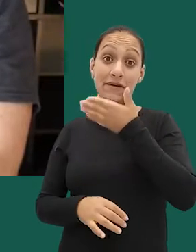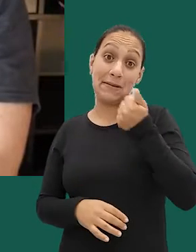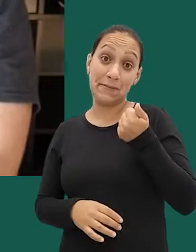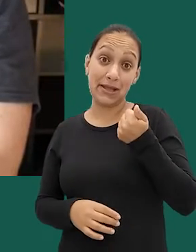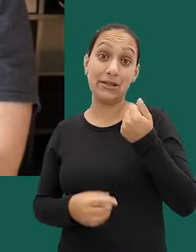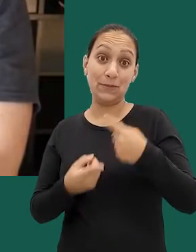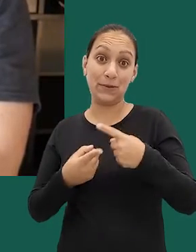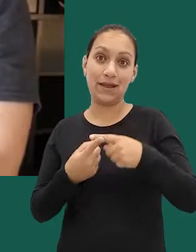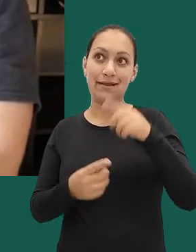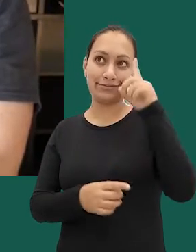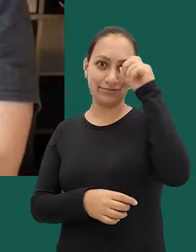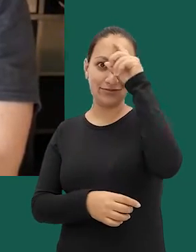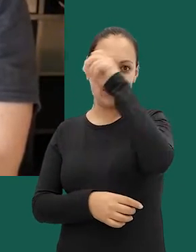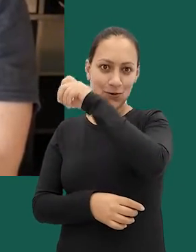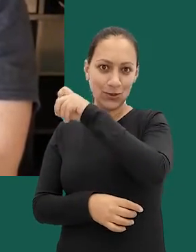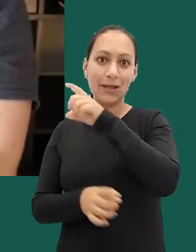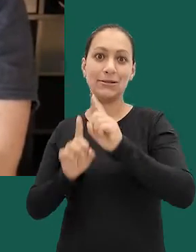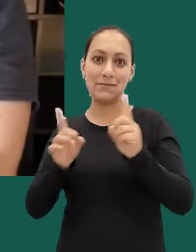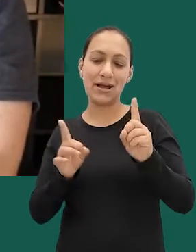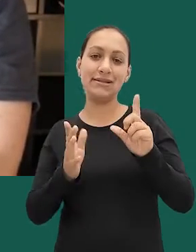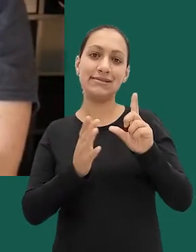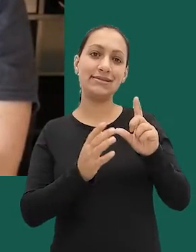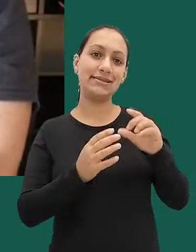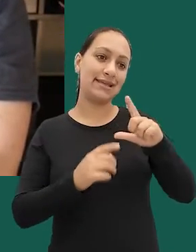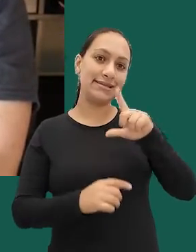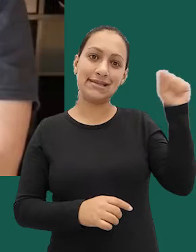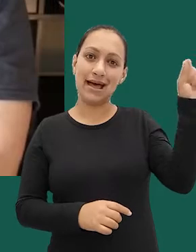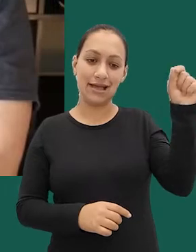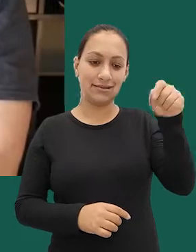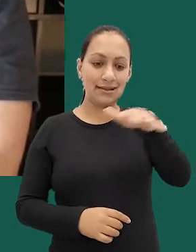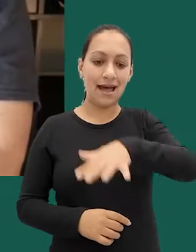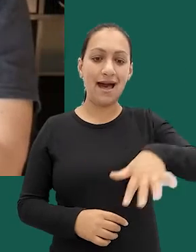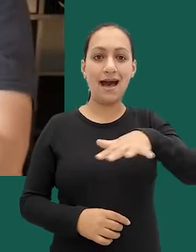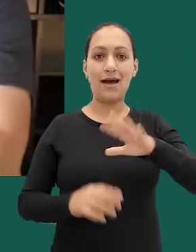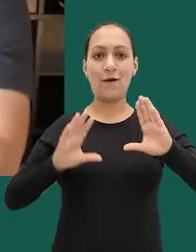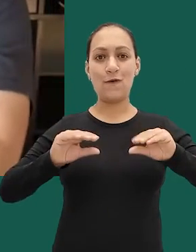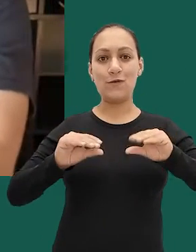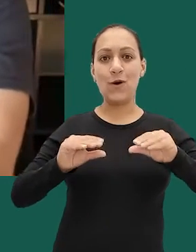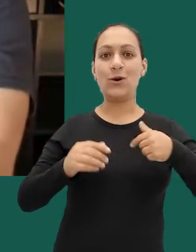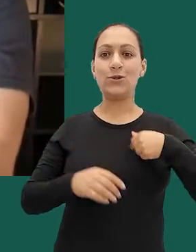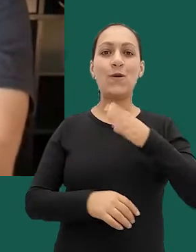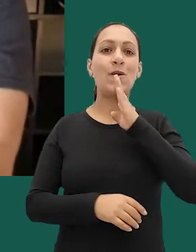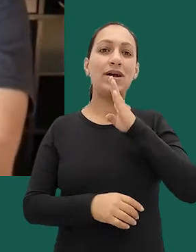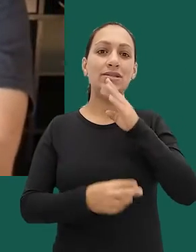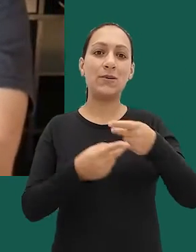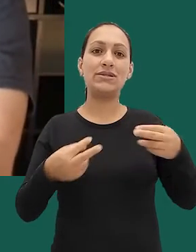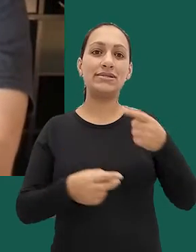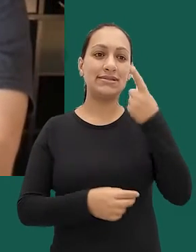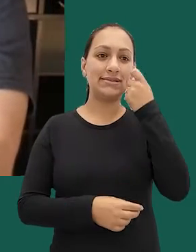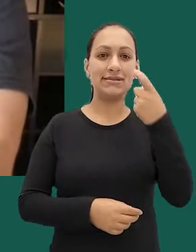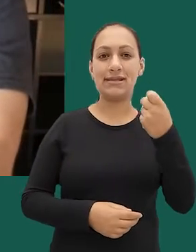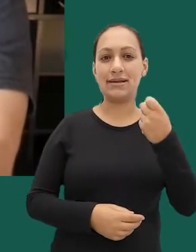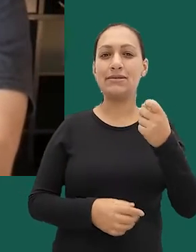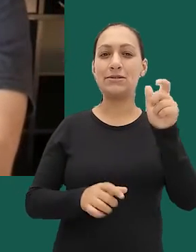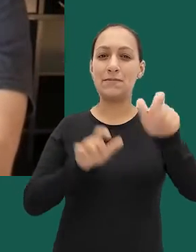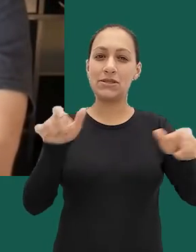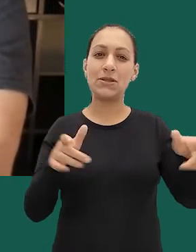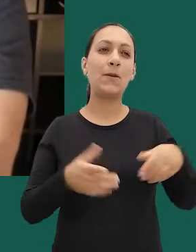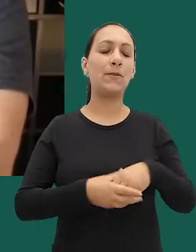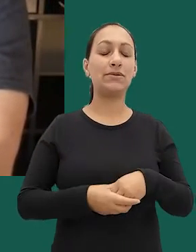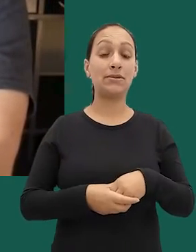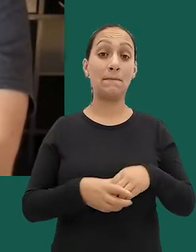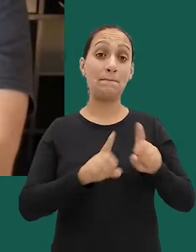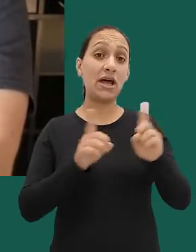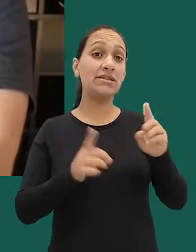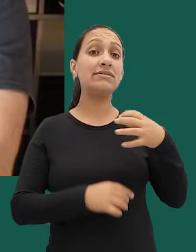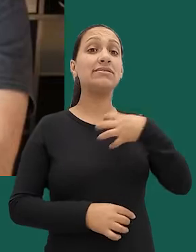a gente está sempre fora da zona de conforto, está sempre num desafio interessante, conhecendo pessoas interessantes e tal. Qual a tua visão nesse sentido? Era teu plano morar